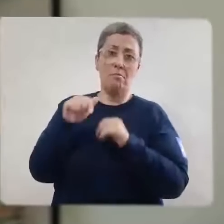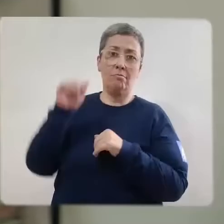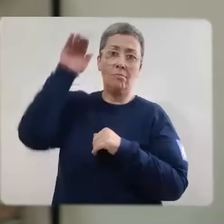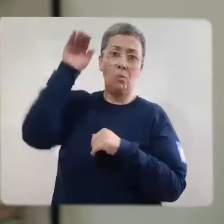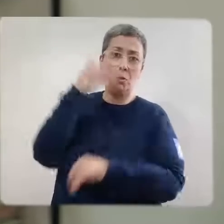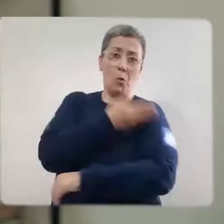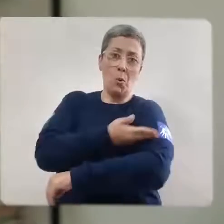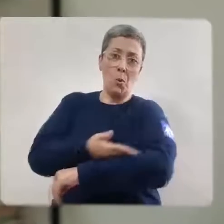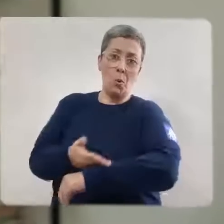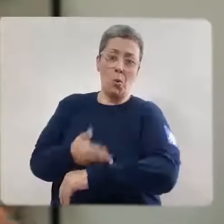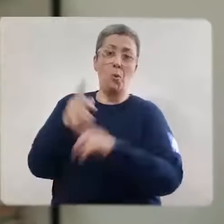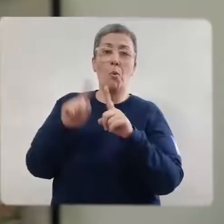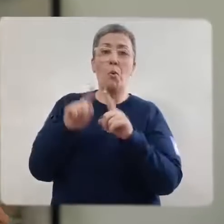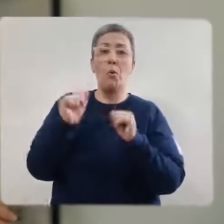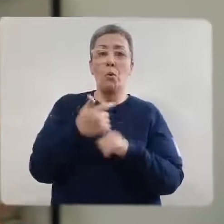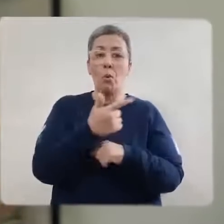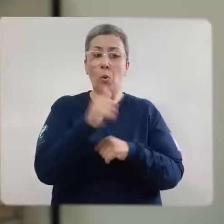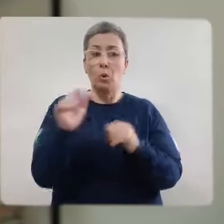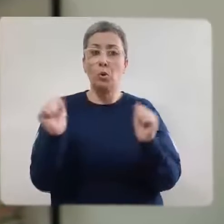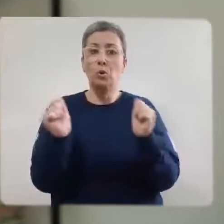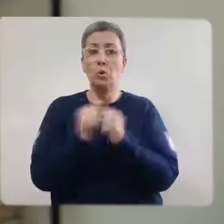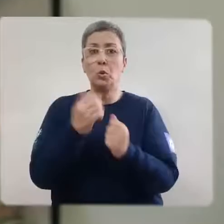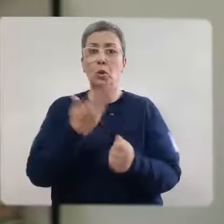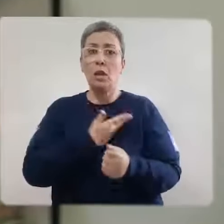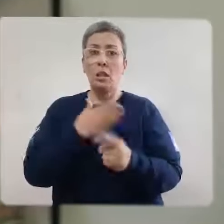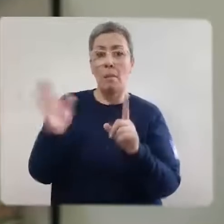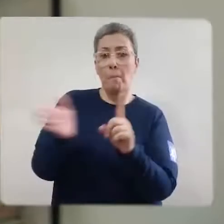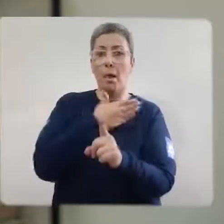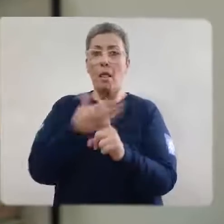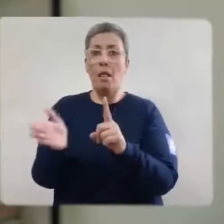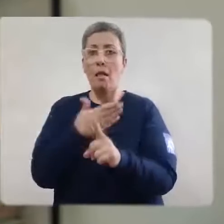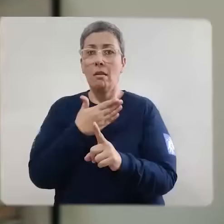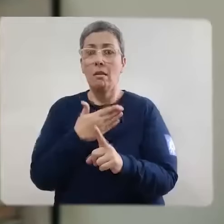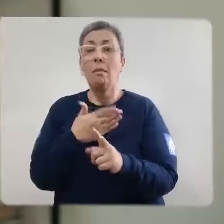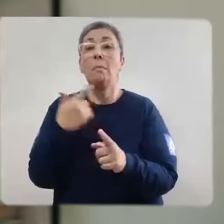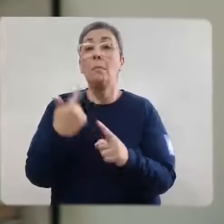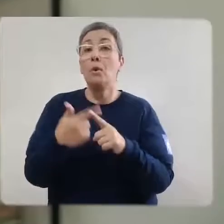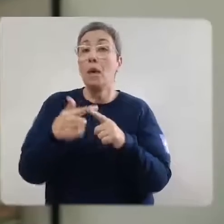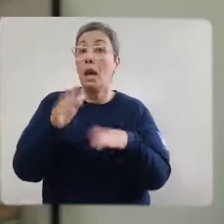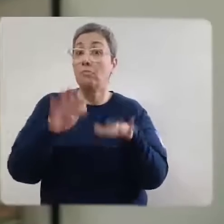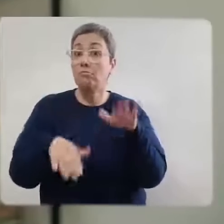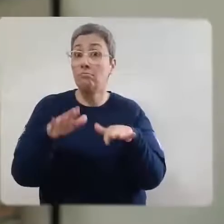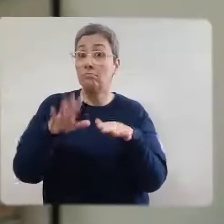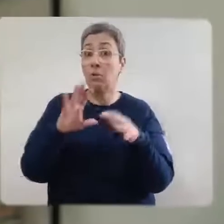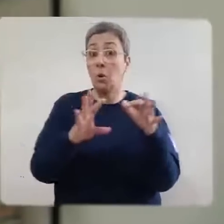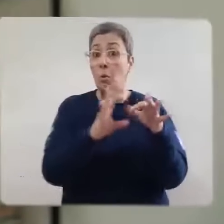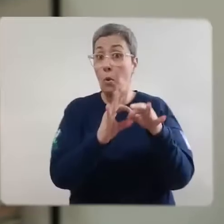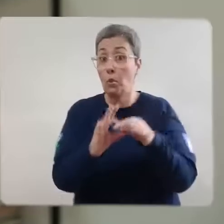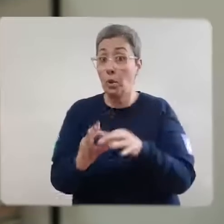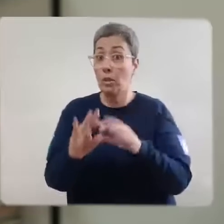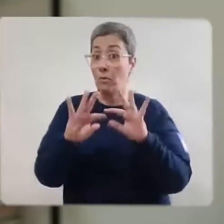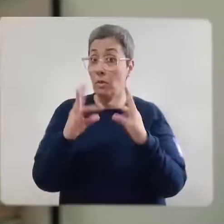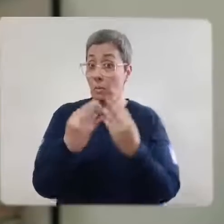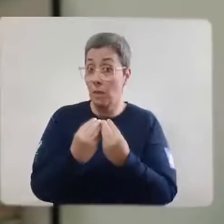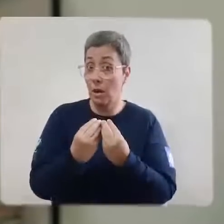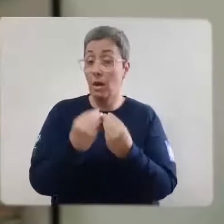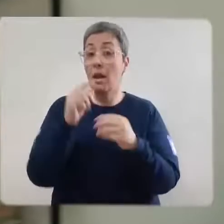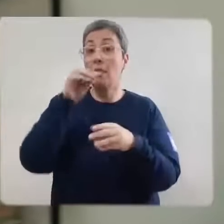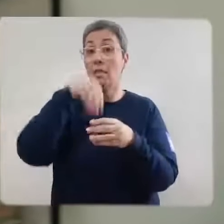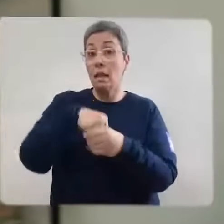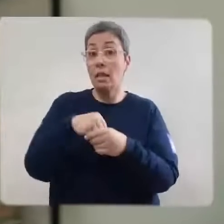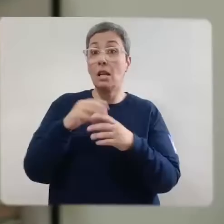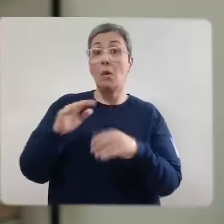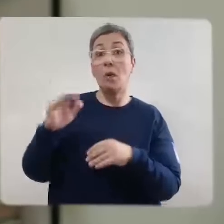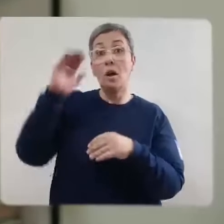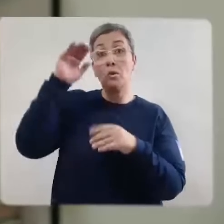com esse adulto. Quando eu coloco ela com uma outra criança, ela bate na criança, né? Talvez no seu contexto aí familiar, os